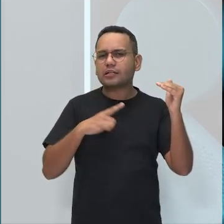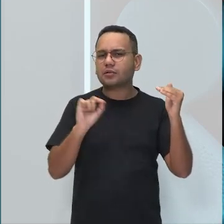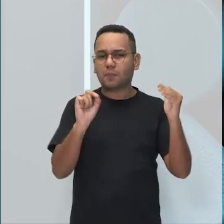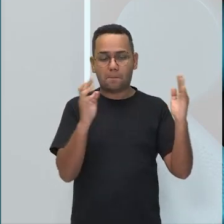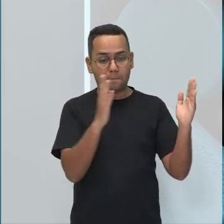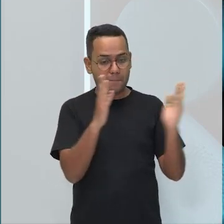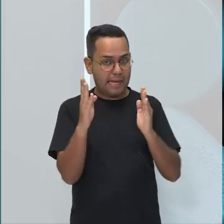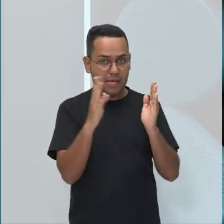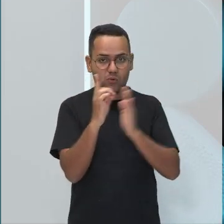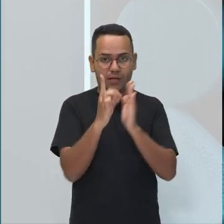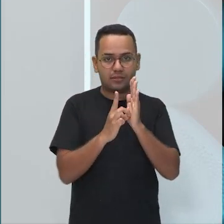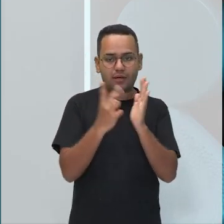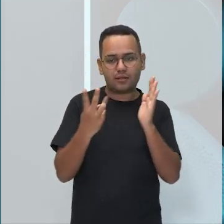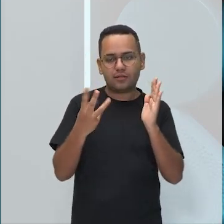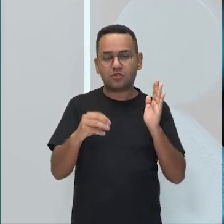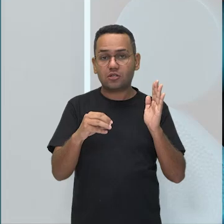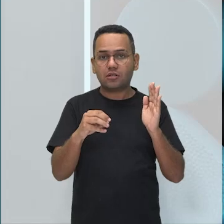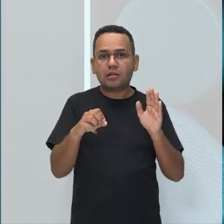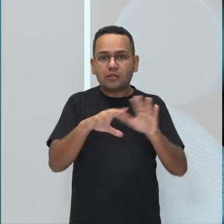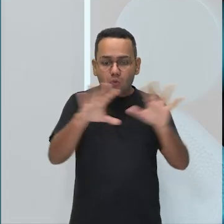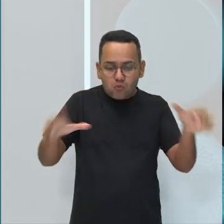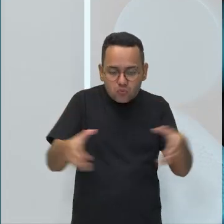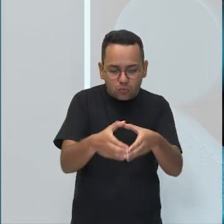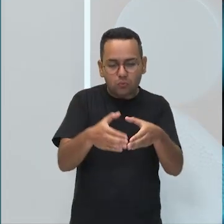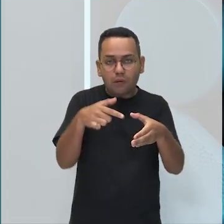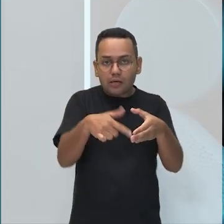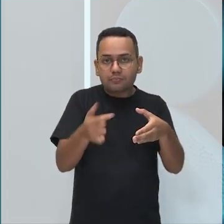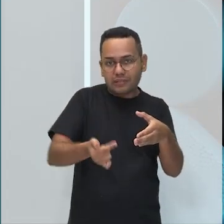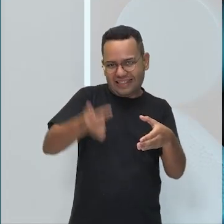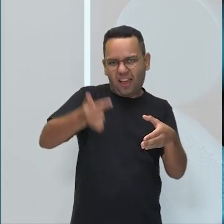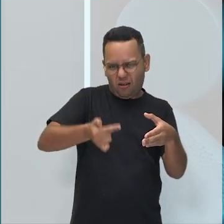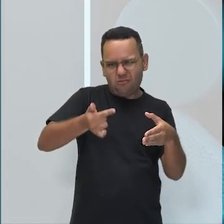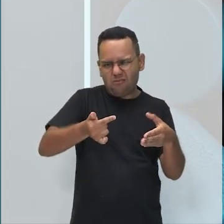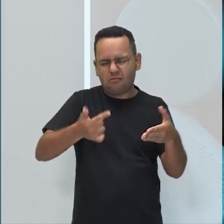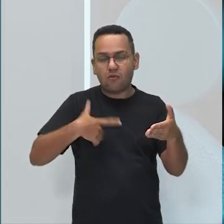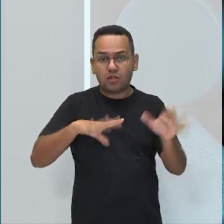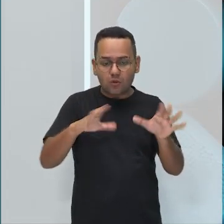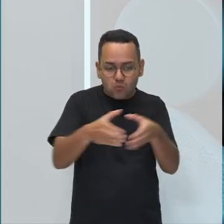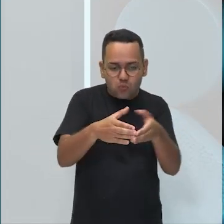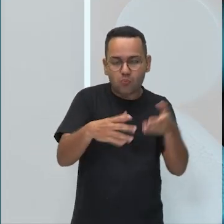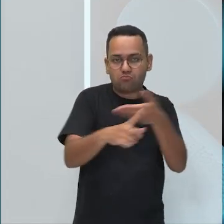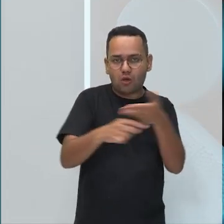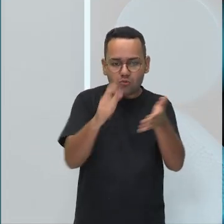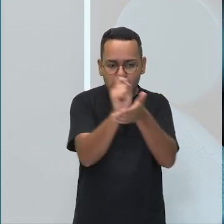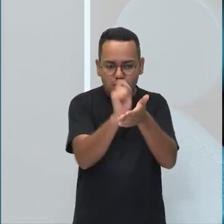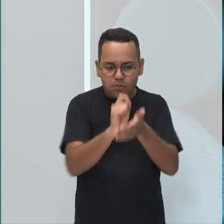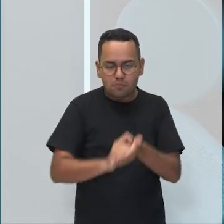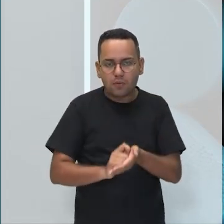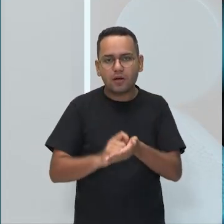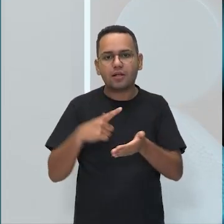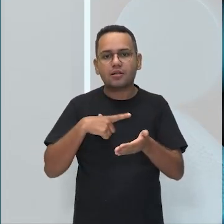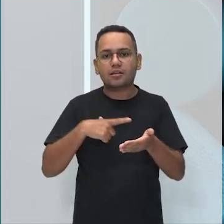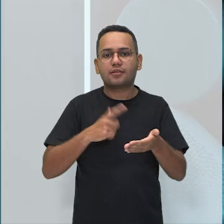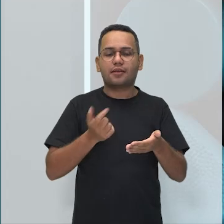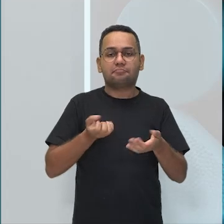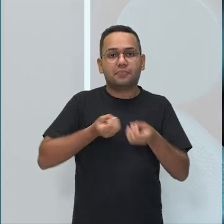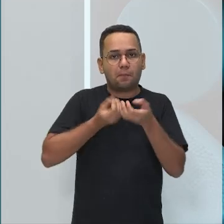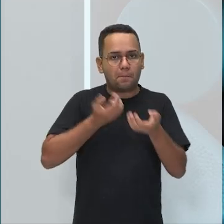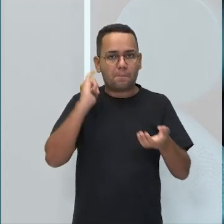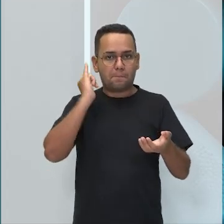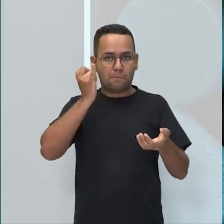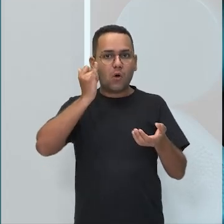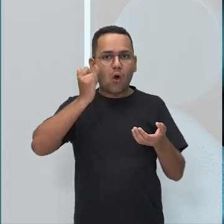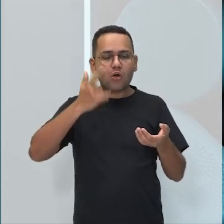nova geração, esse novo grupo de autores, eles, principalmente os que produziram em prosa, certo? Que